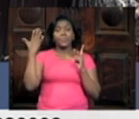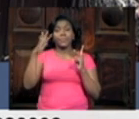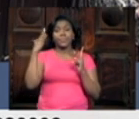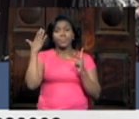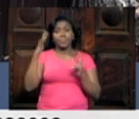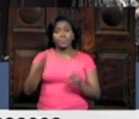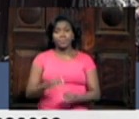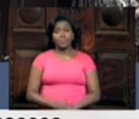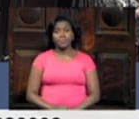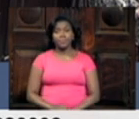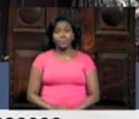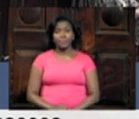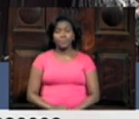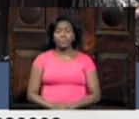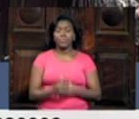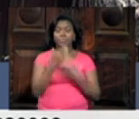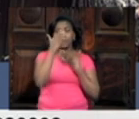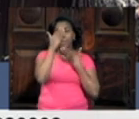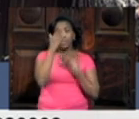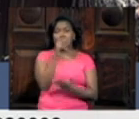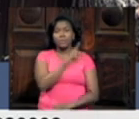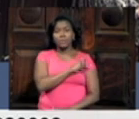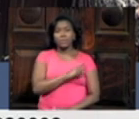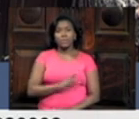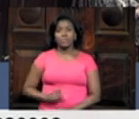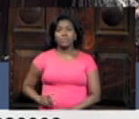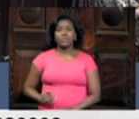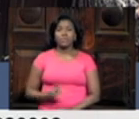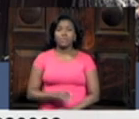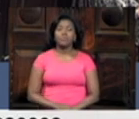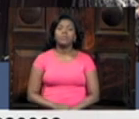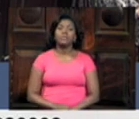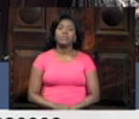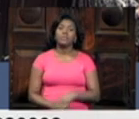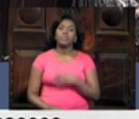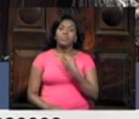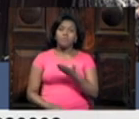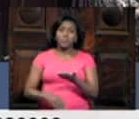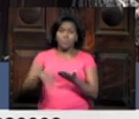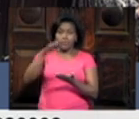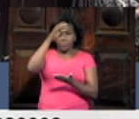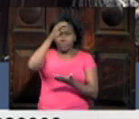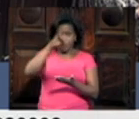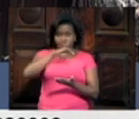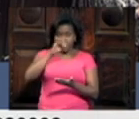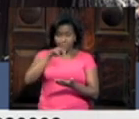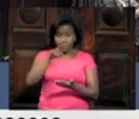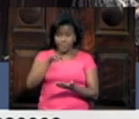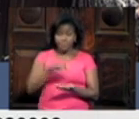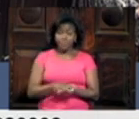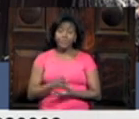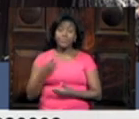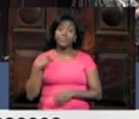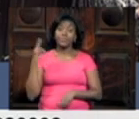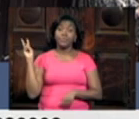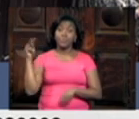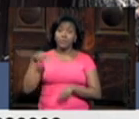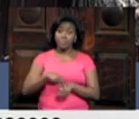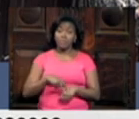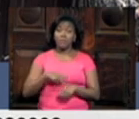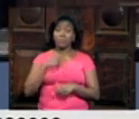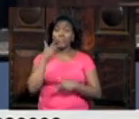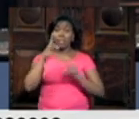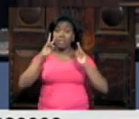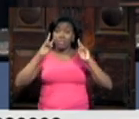popular. Obrigado, minha presidente, deputada Tia Ju. Venho aqui hoje para falar